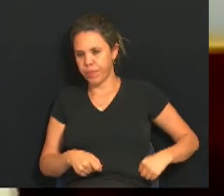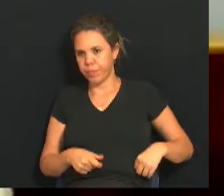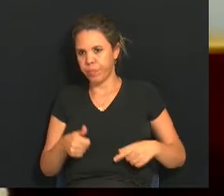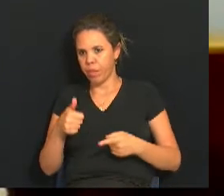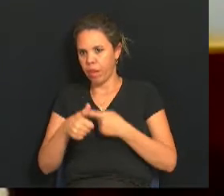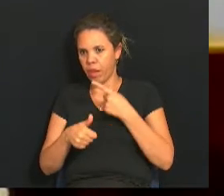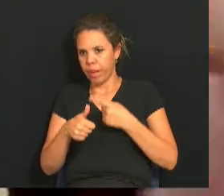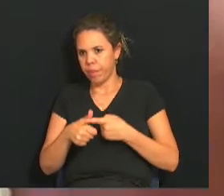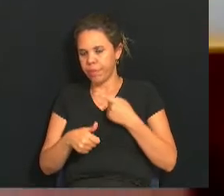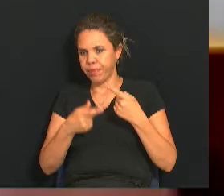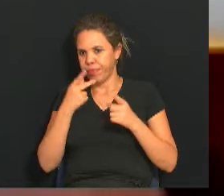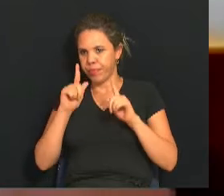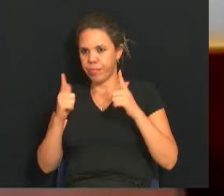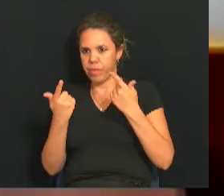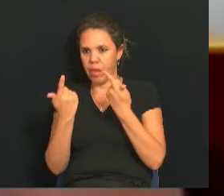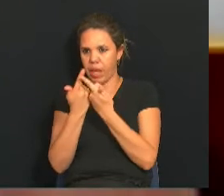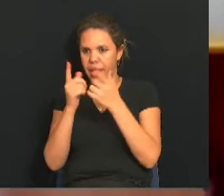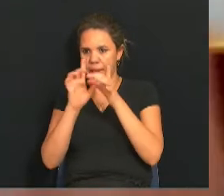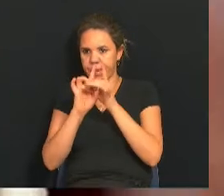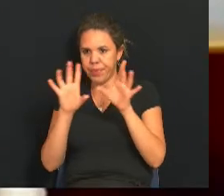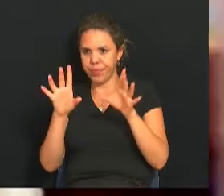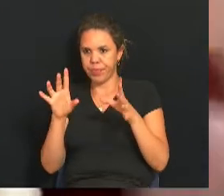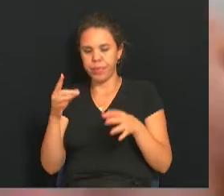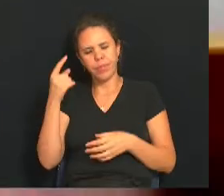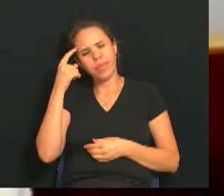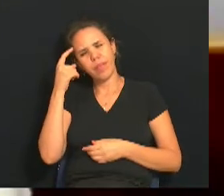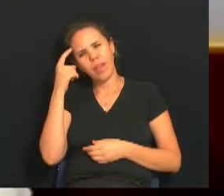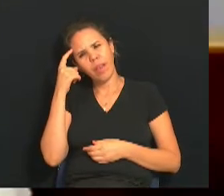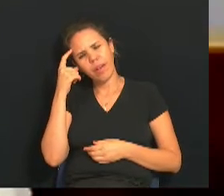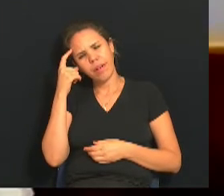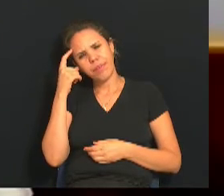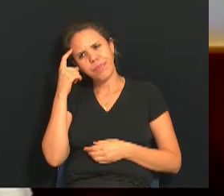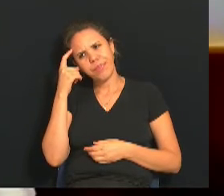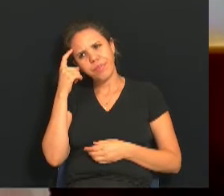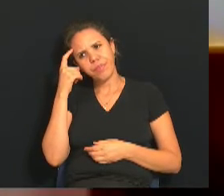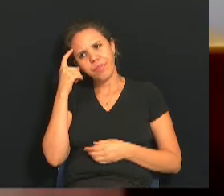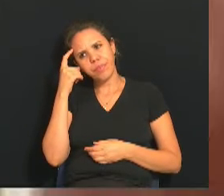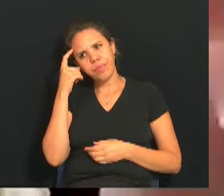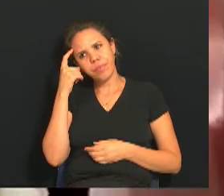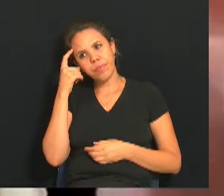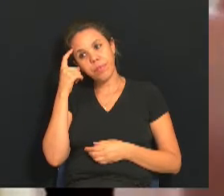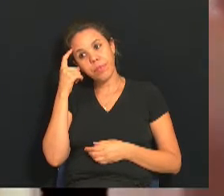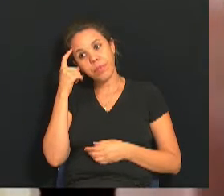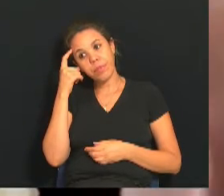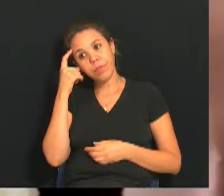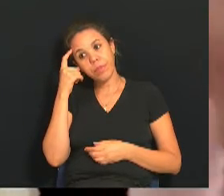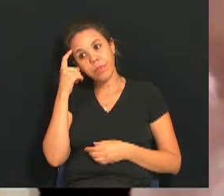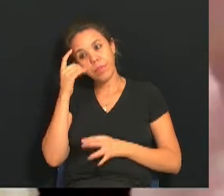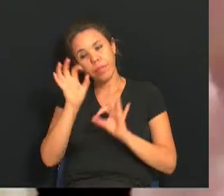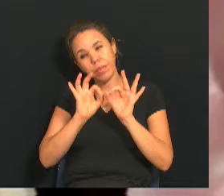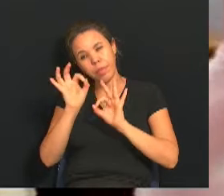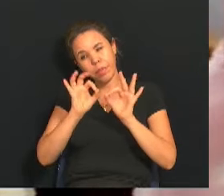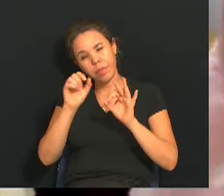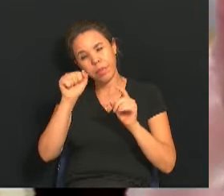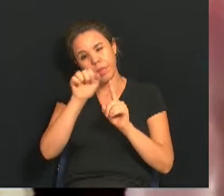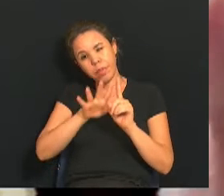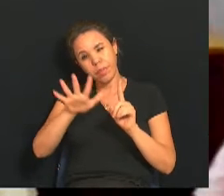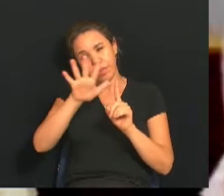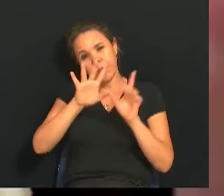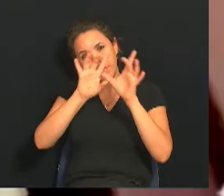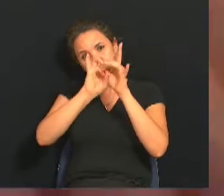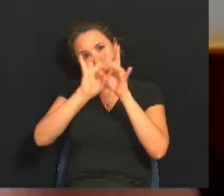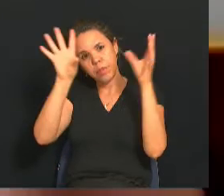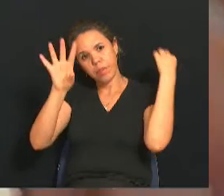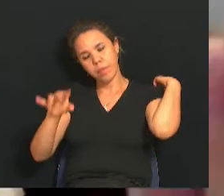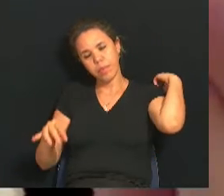quando a gente fala em gestão democrática, é preciso pensar que nós estamos projetando uma sociedade democrática,